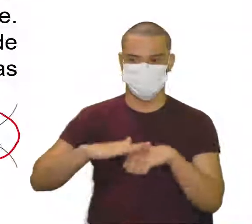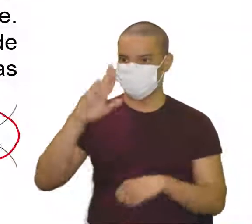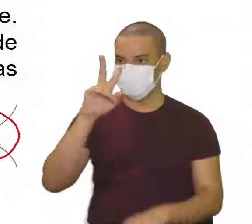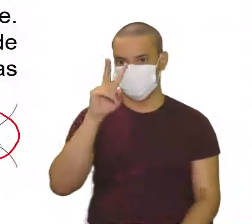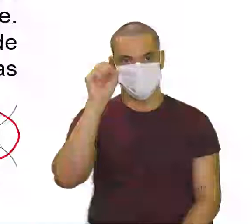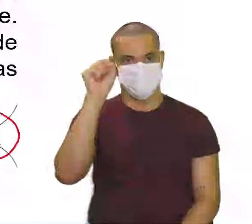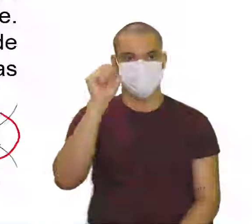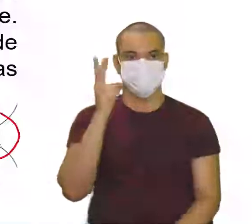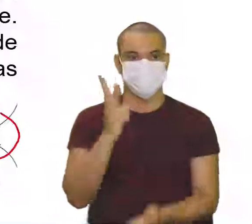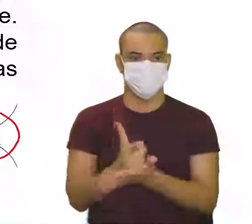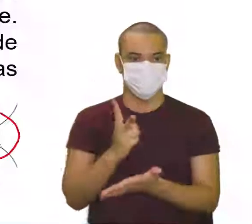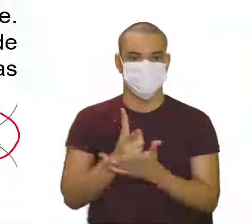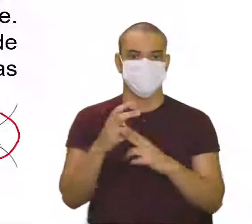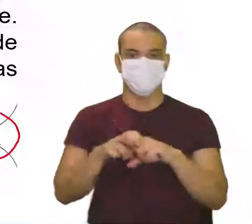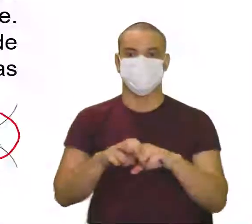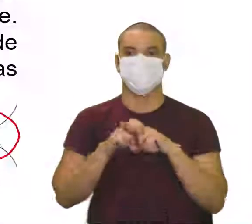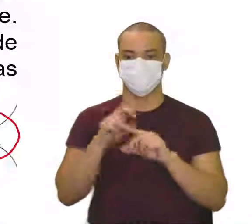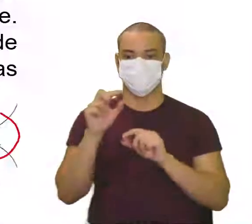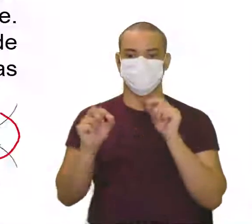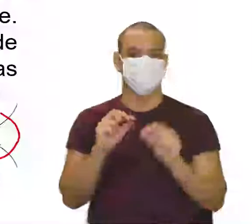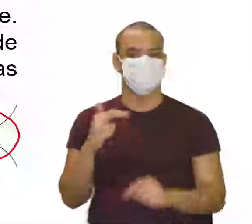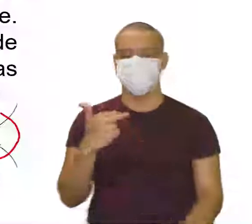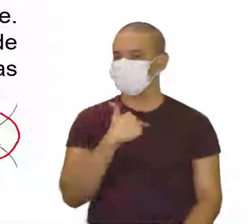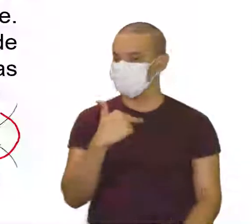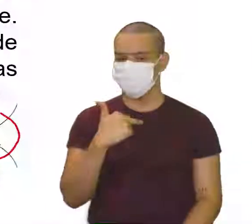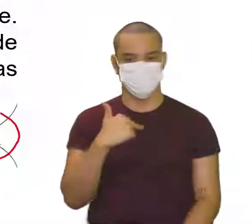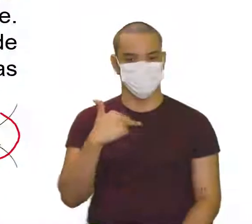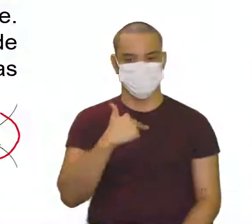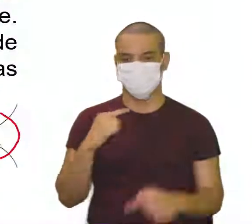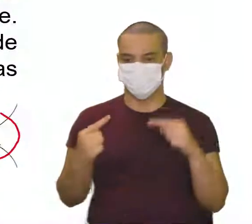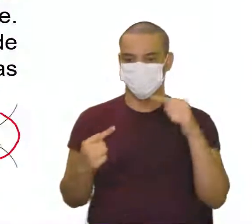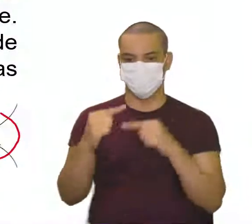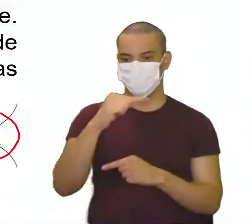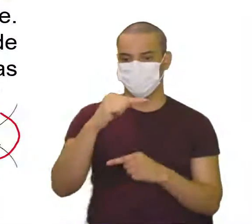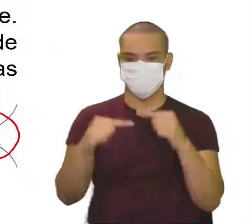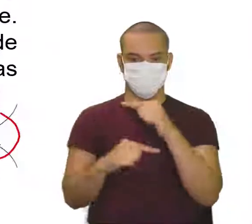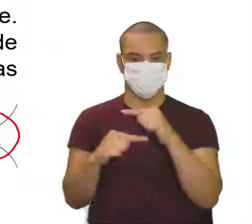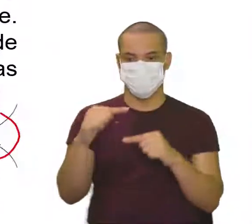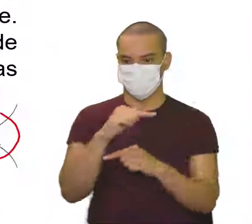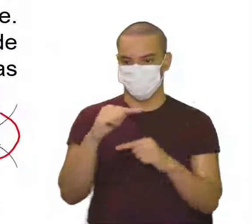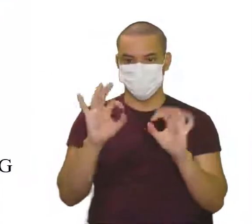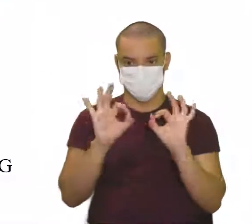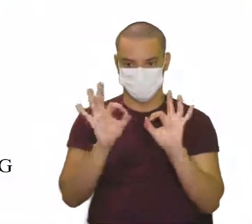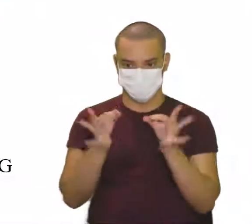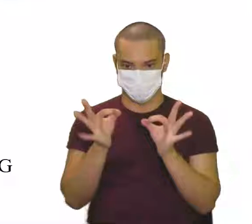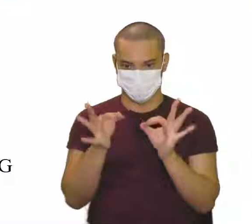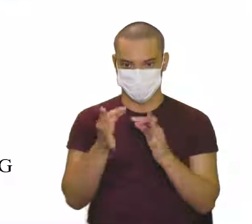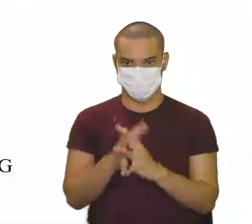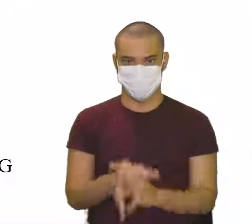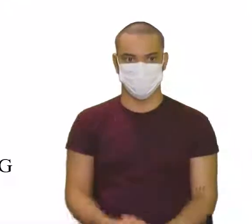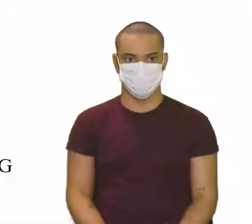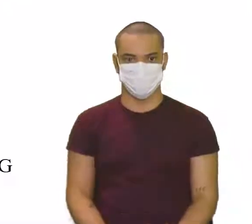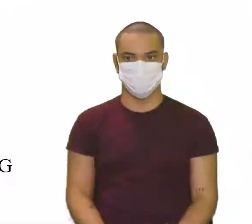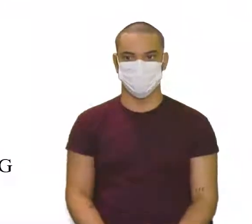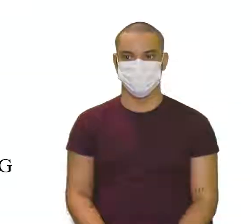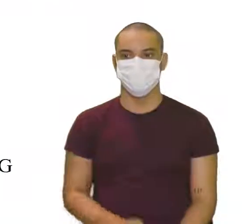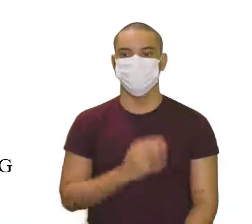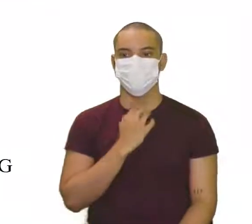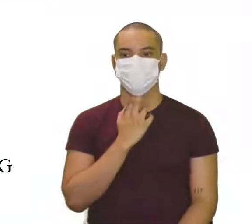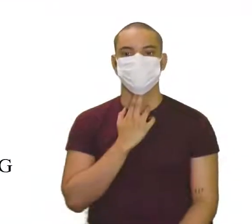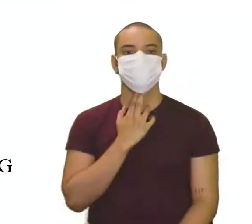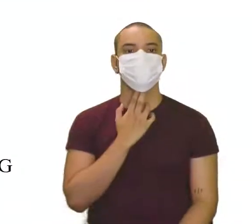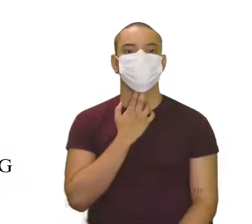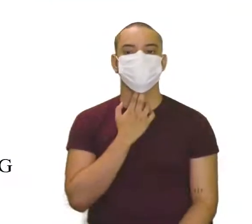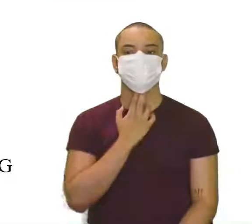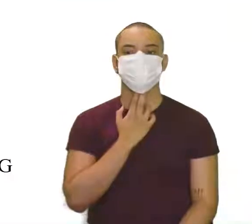extremidades e elas não podem se cruzar. Entendido isso? Ok? E aqui, pessoal, nós vamos